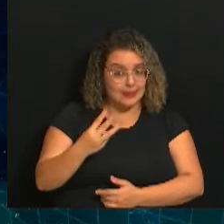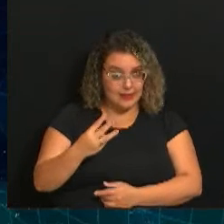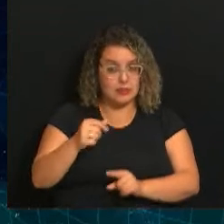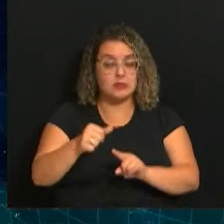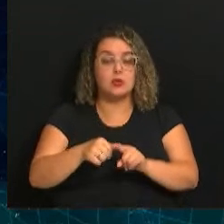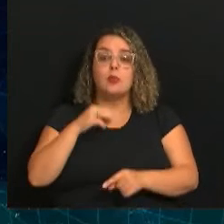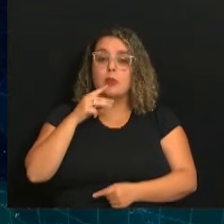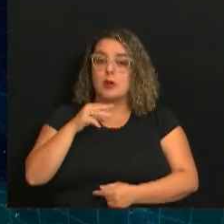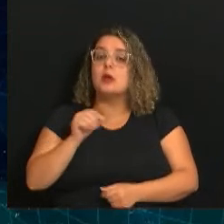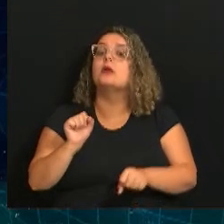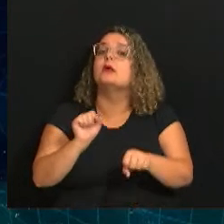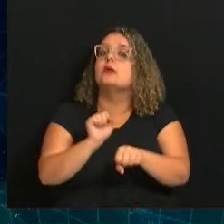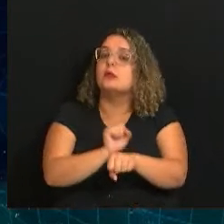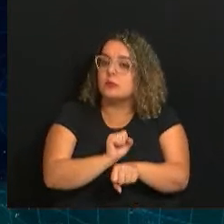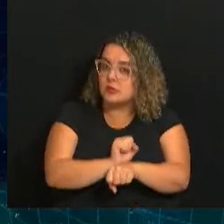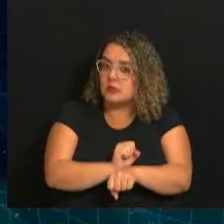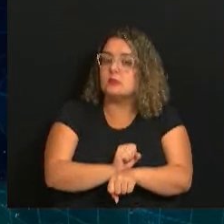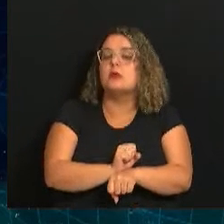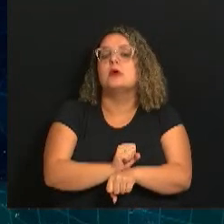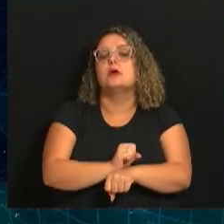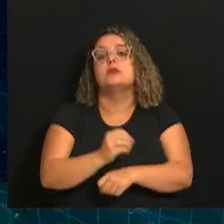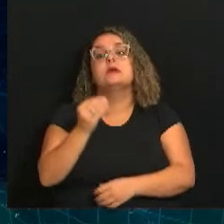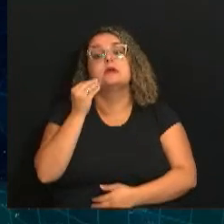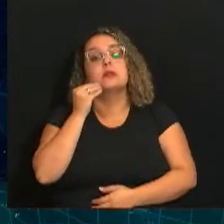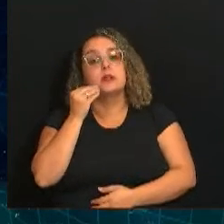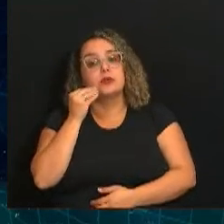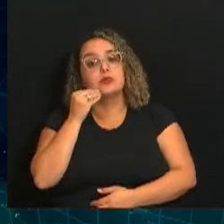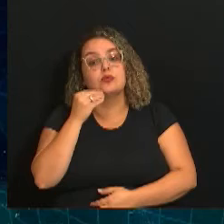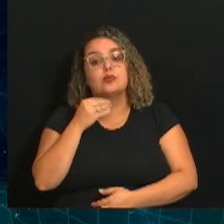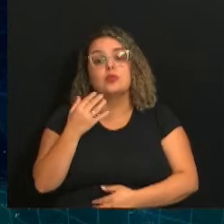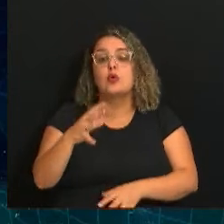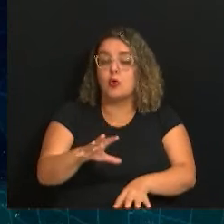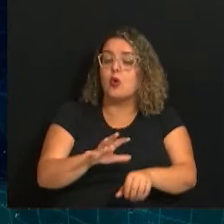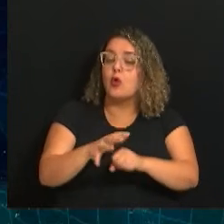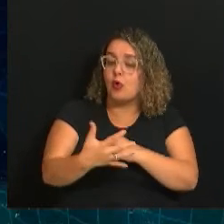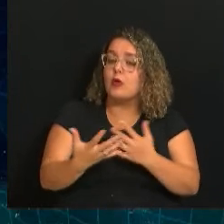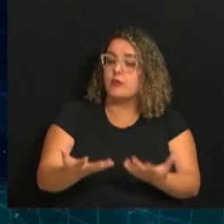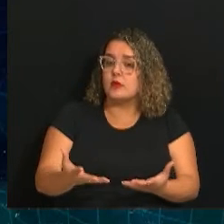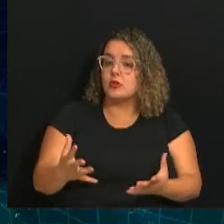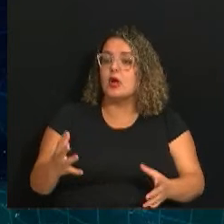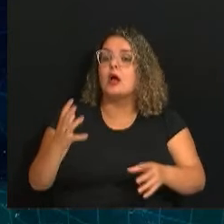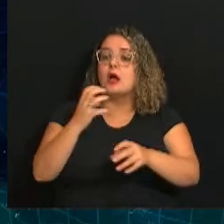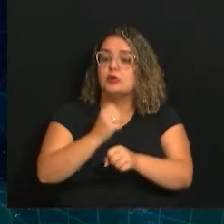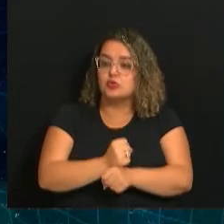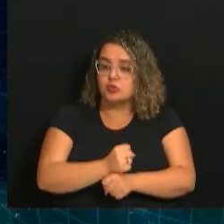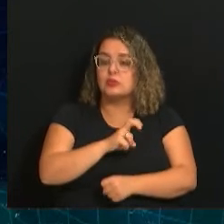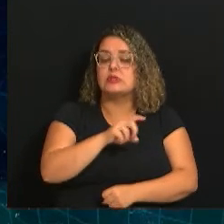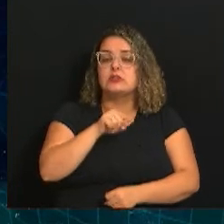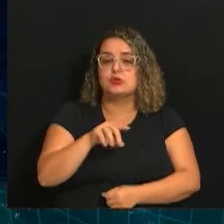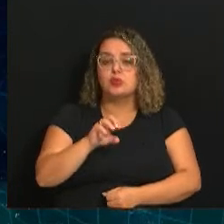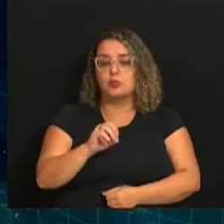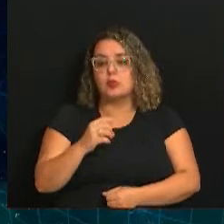10.319, agora os municípios com menos de 10 mil casos da doença aqui na nossa região. Arthur Nogueira, Montemor, Nova Odessa,